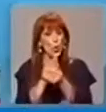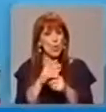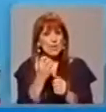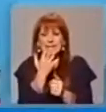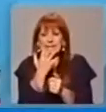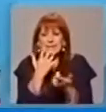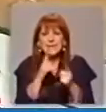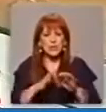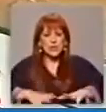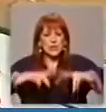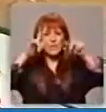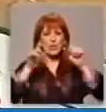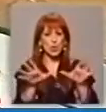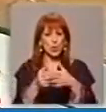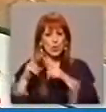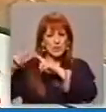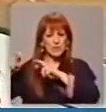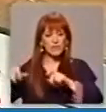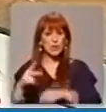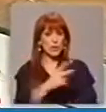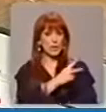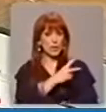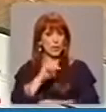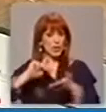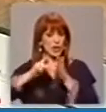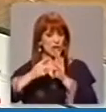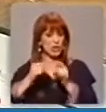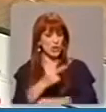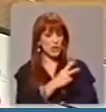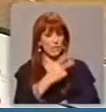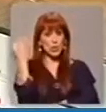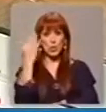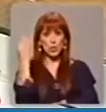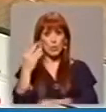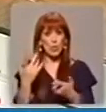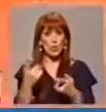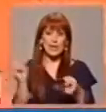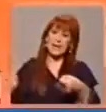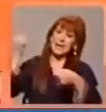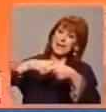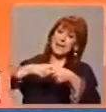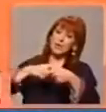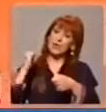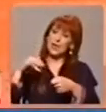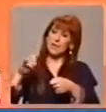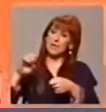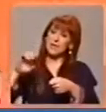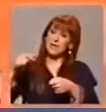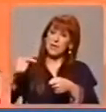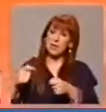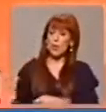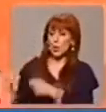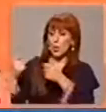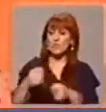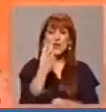minucioso, desenvolvido por um grupo de investigadores da Faculdade de Engenharia da Universidade do Porto, em parceria com a EFASEC. Um investimento